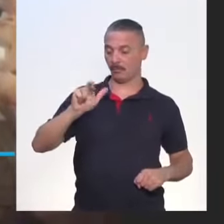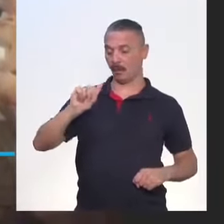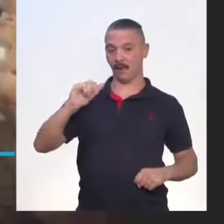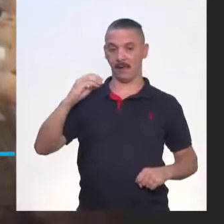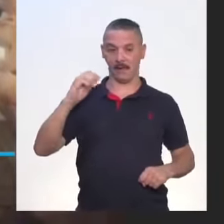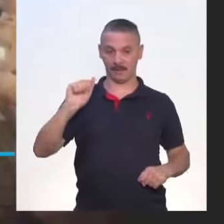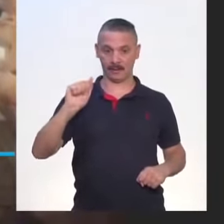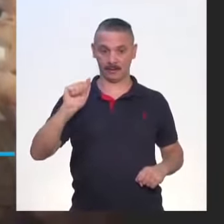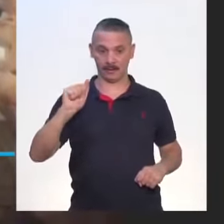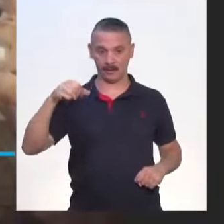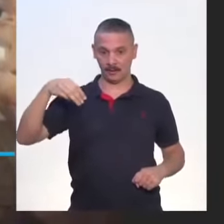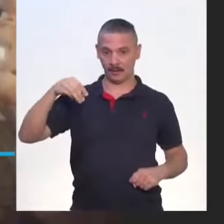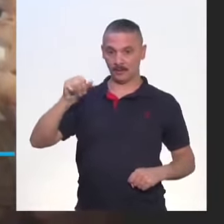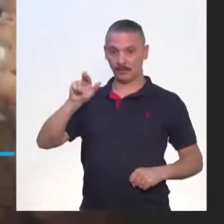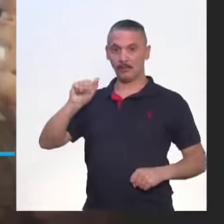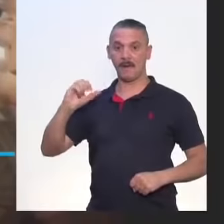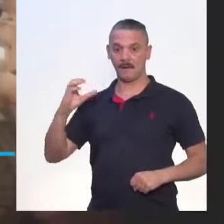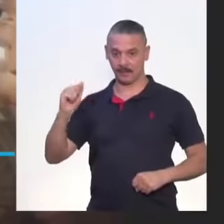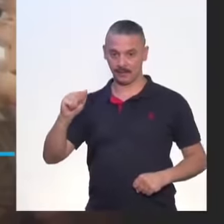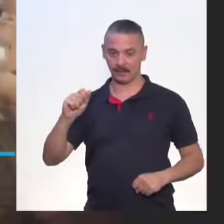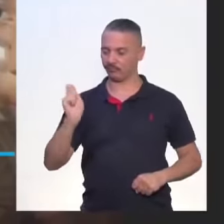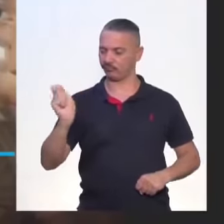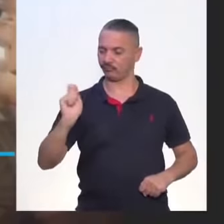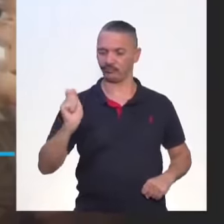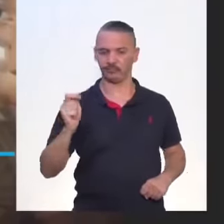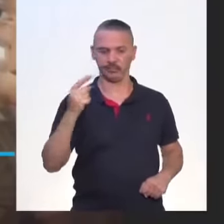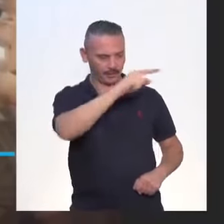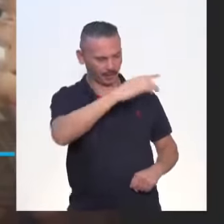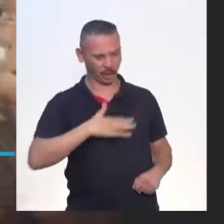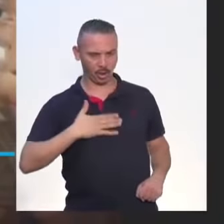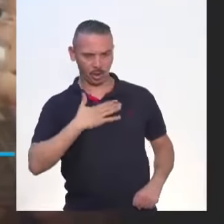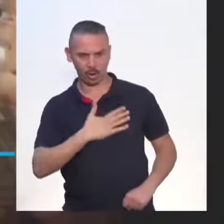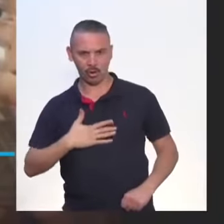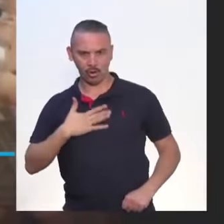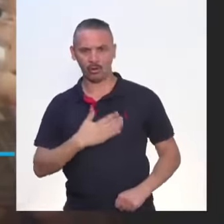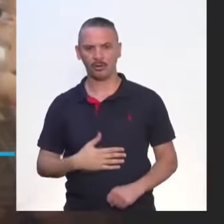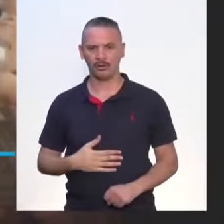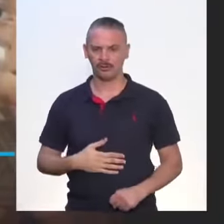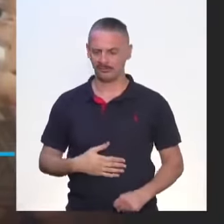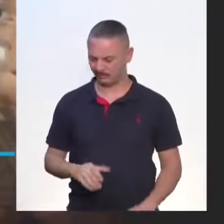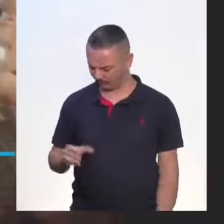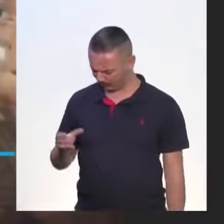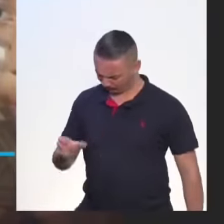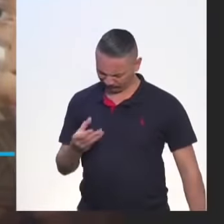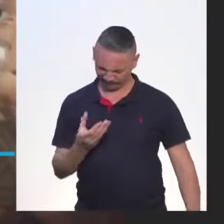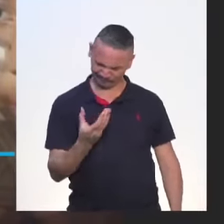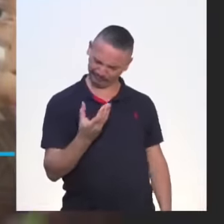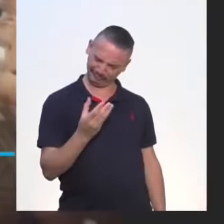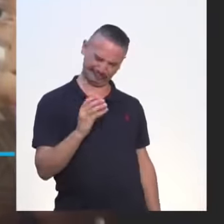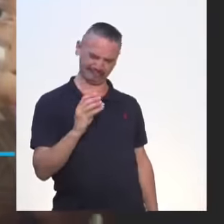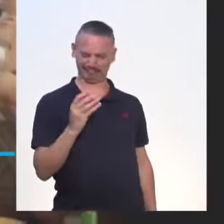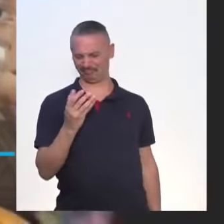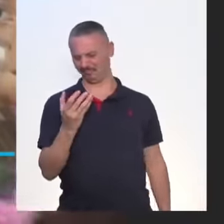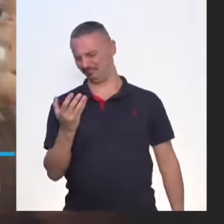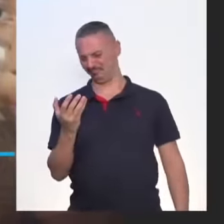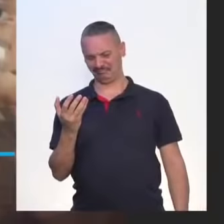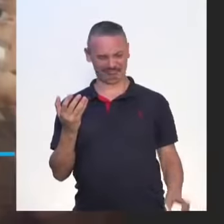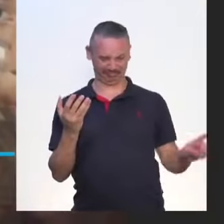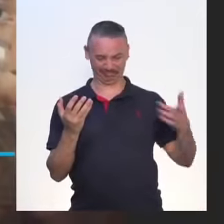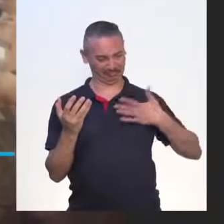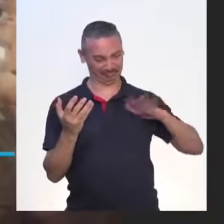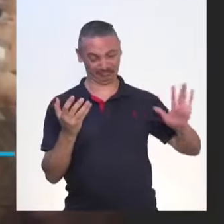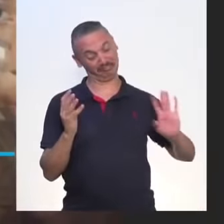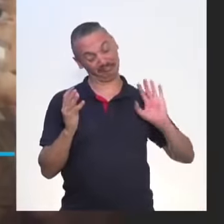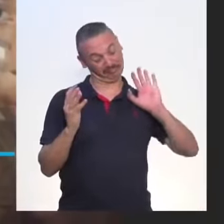aqui é uma maraca muito poderosa, muito mágica, ele vai gostar. Taru Taru olhou assim: nossa, uma maraca, acho que ele não vai gostar muito não,